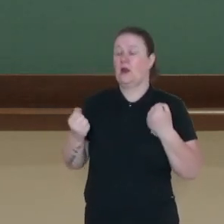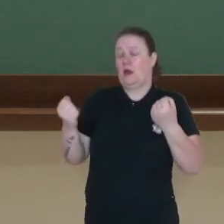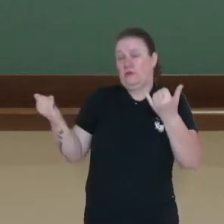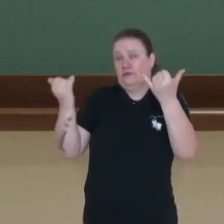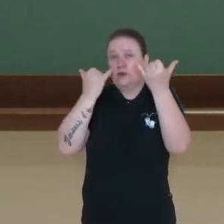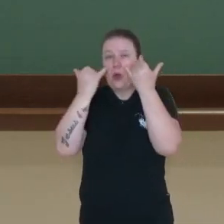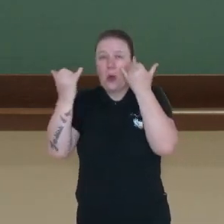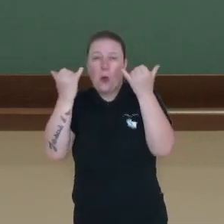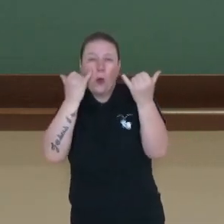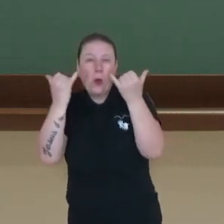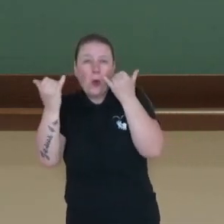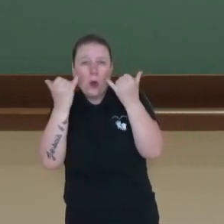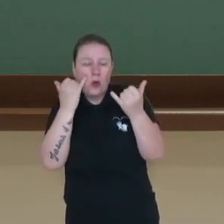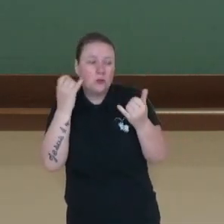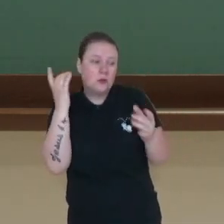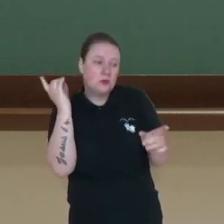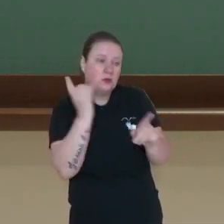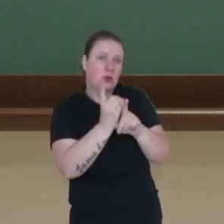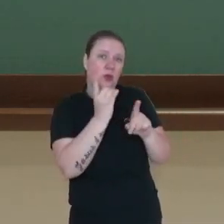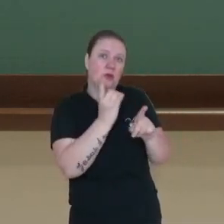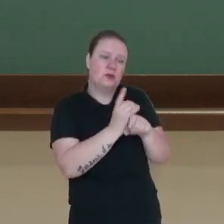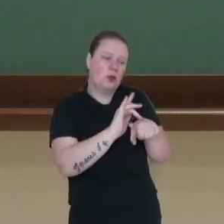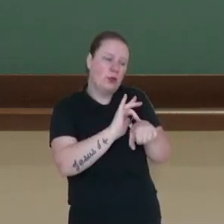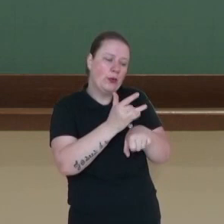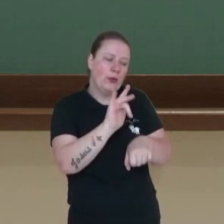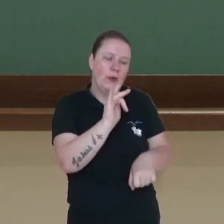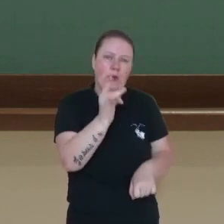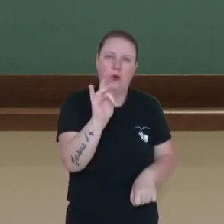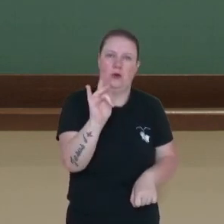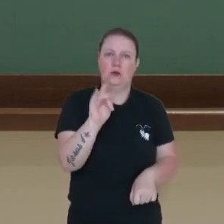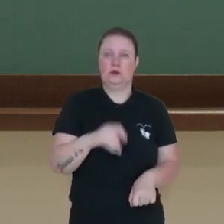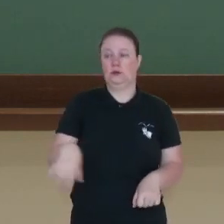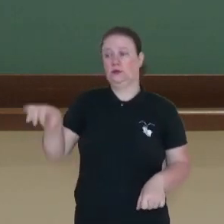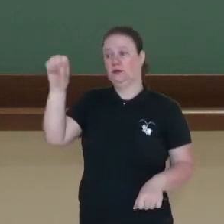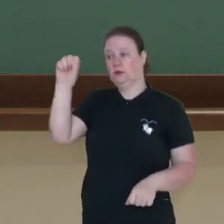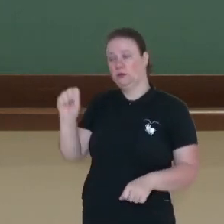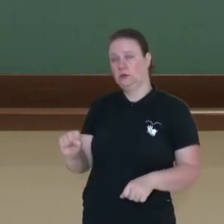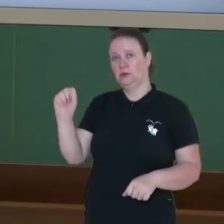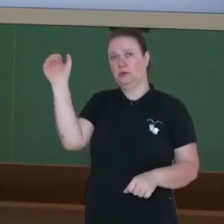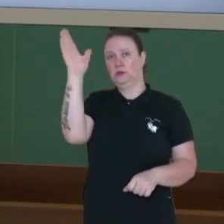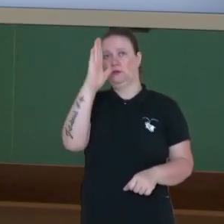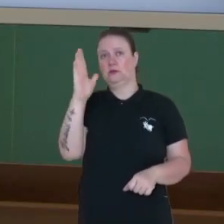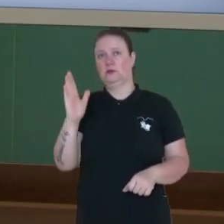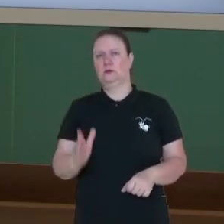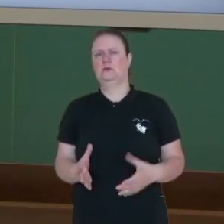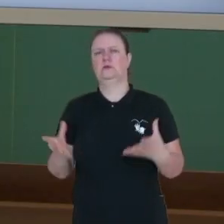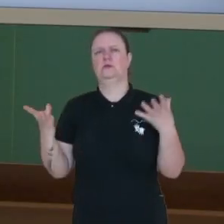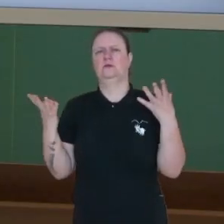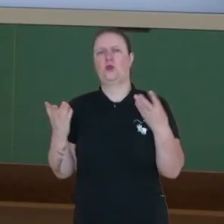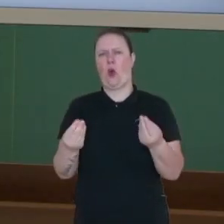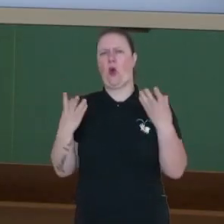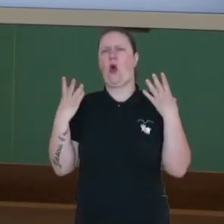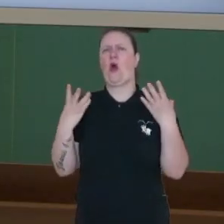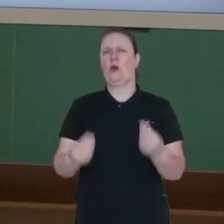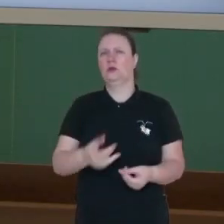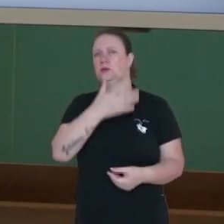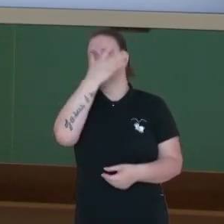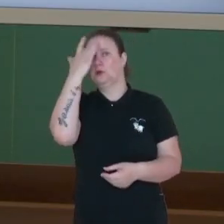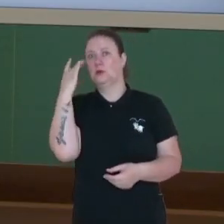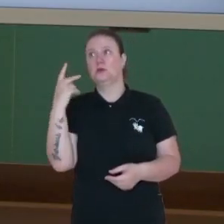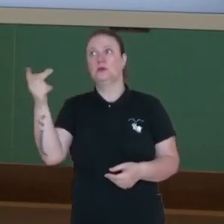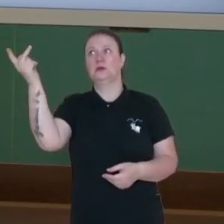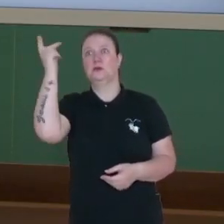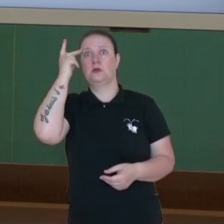de se encontrar ouro, né, aqui na parte mais ao sul do Brasil, muita gente veio do litoral paulista,